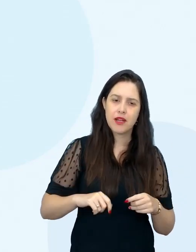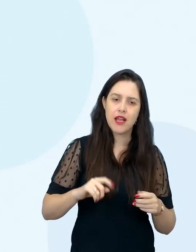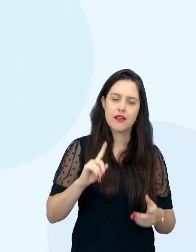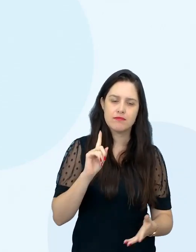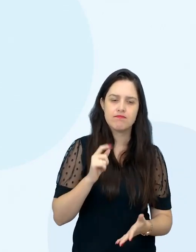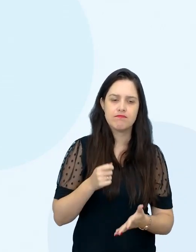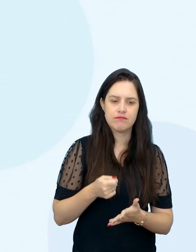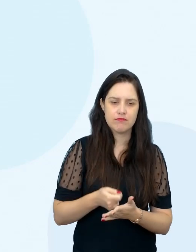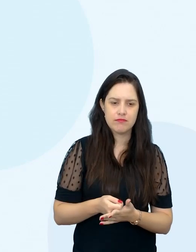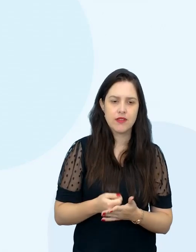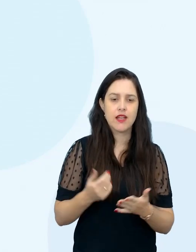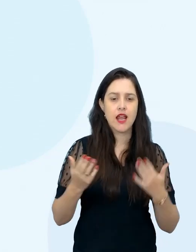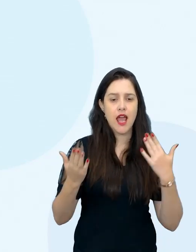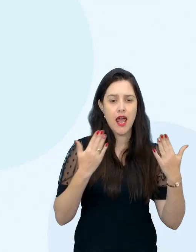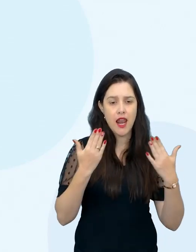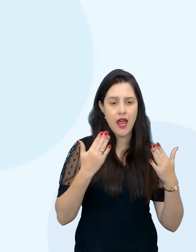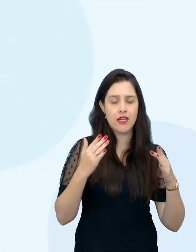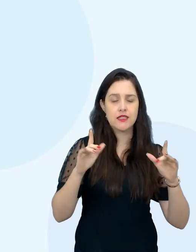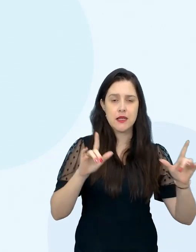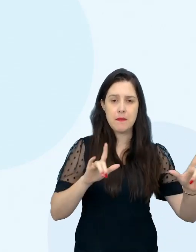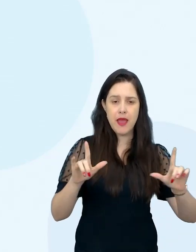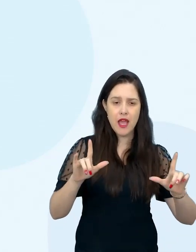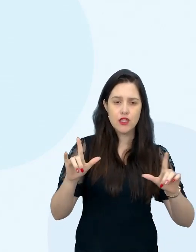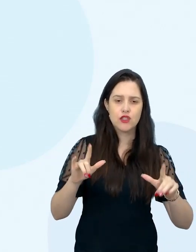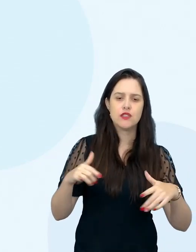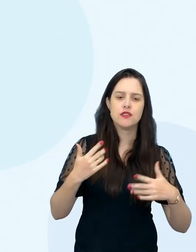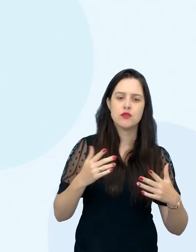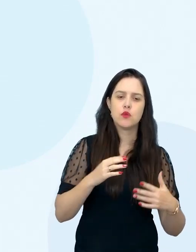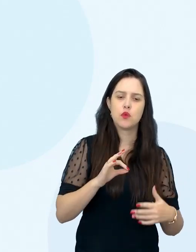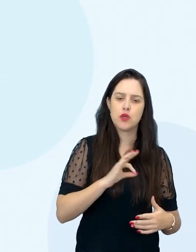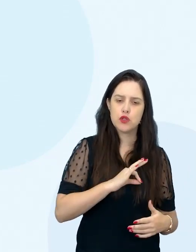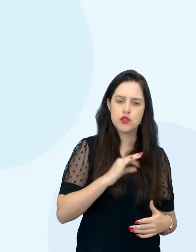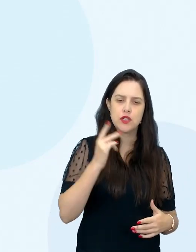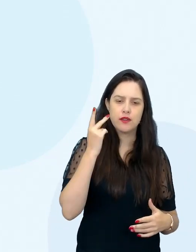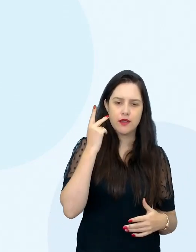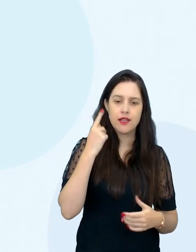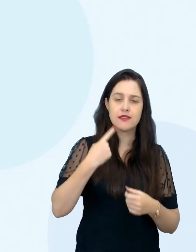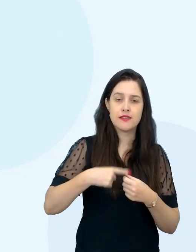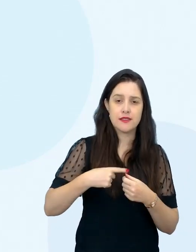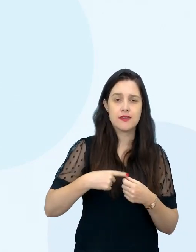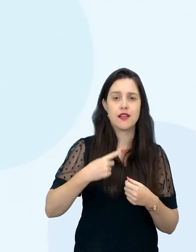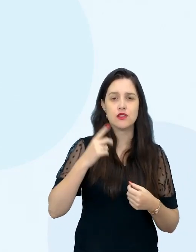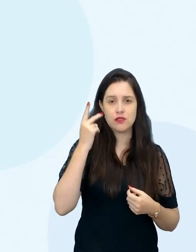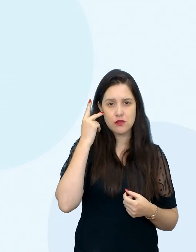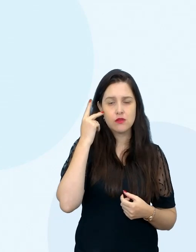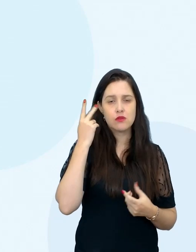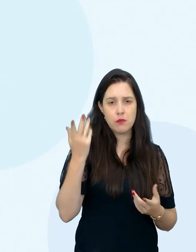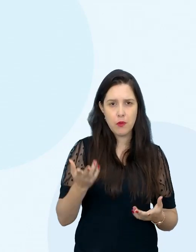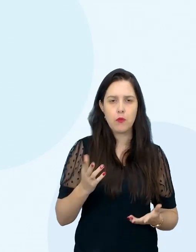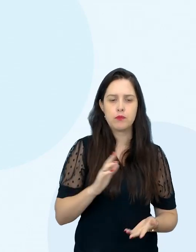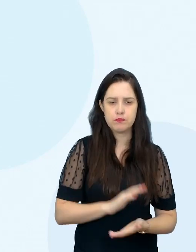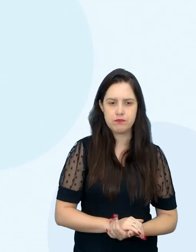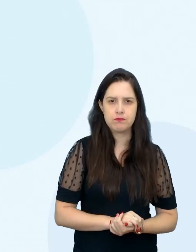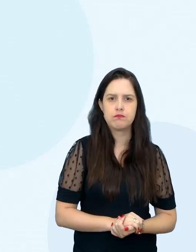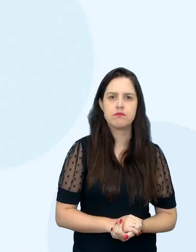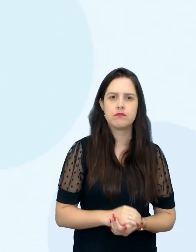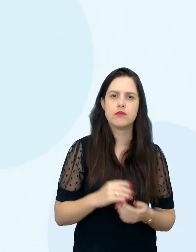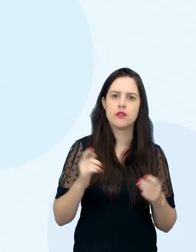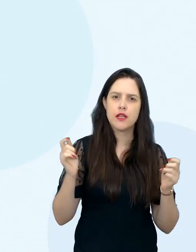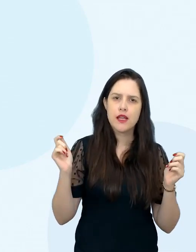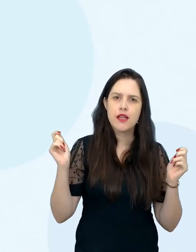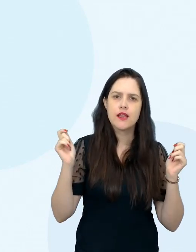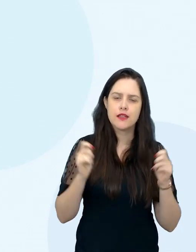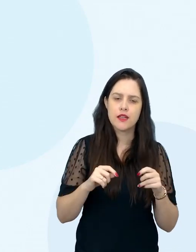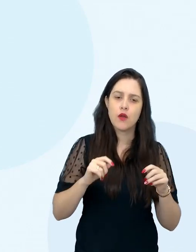E análise de imagens de satélites do rio Tietê na cidade de São Paulo. Aí vocês observam que a gente consegue trabalhar com materiais que trazem, né, que